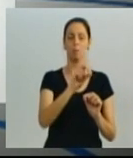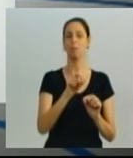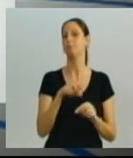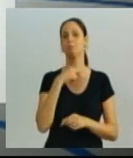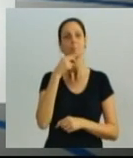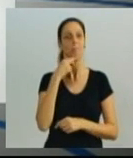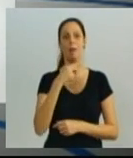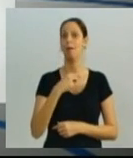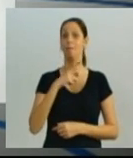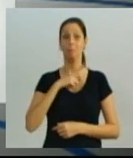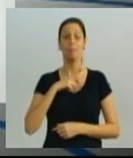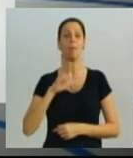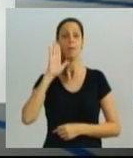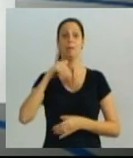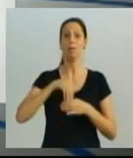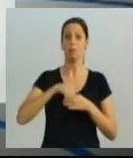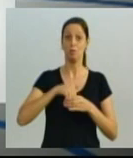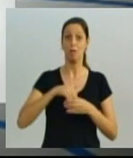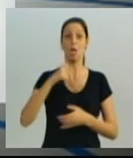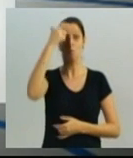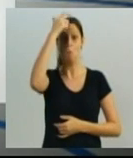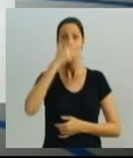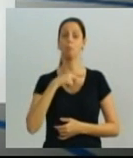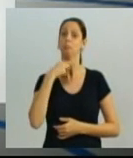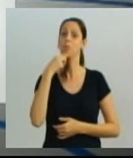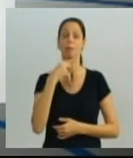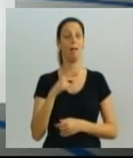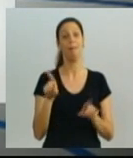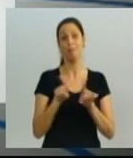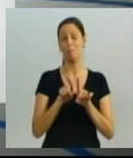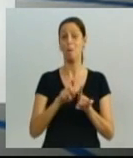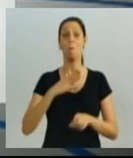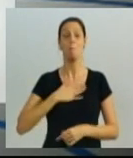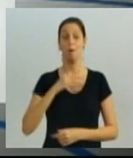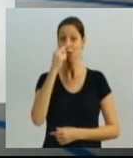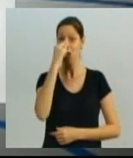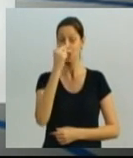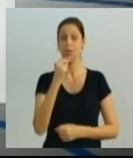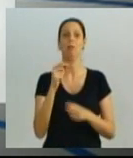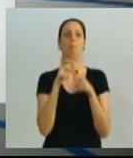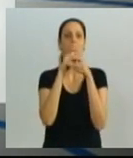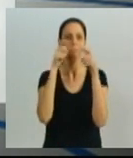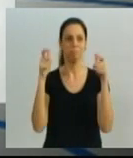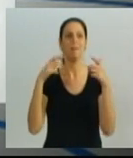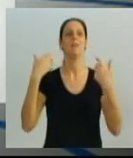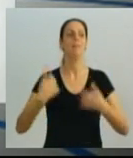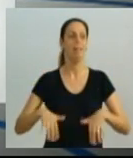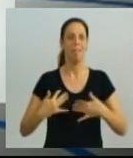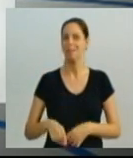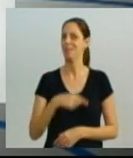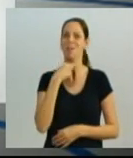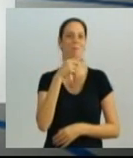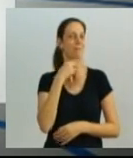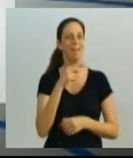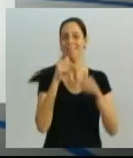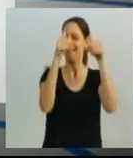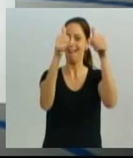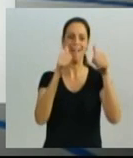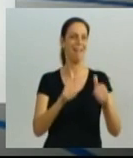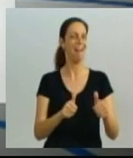caber a cara toda e outros, vereador Adriano, se tiver o nariz do tamanho do meu, não vai conseguir enquadrar um material de 50 por